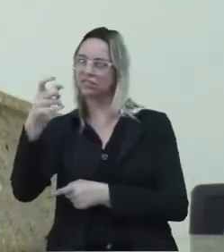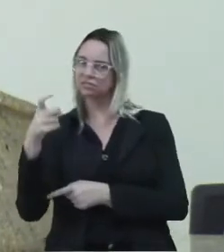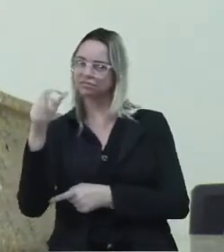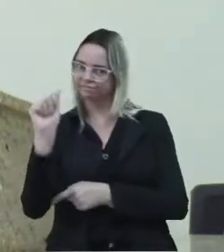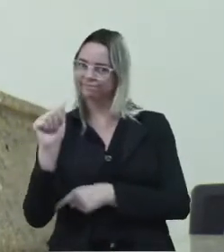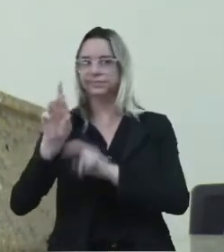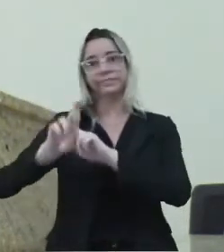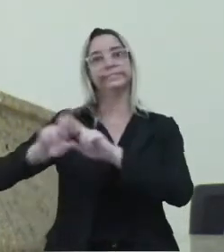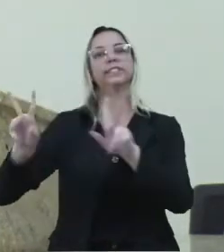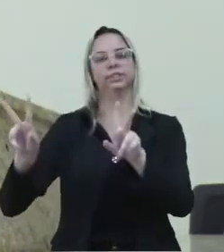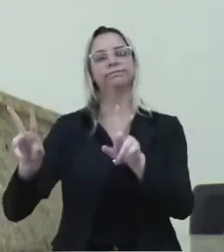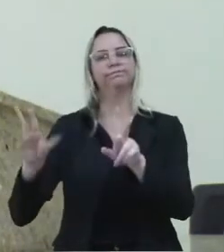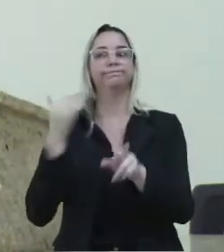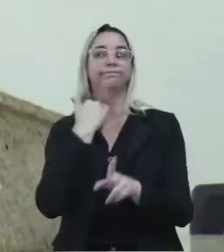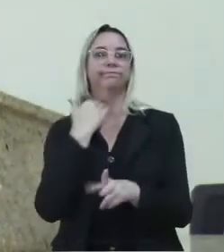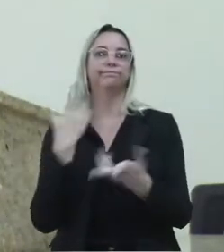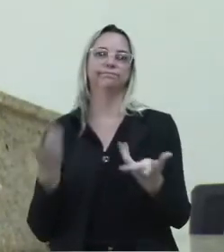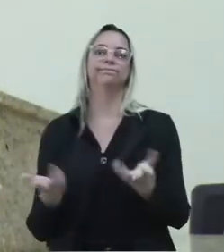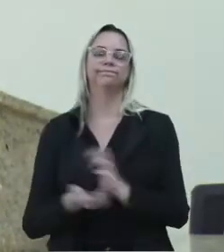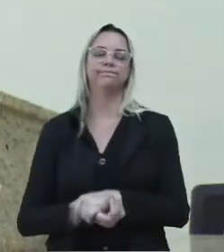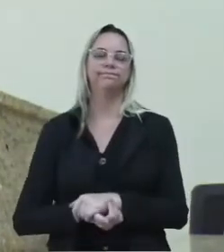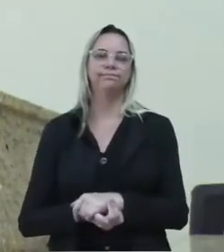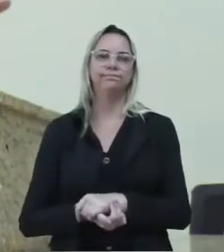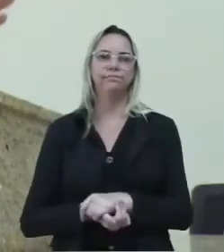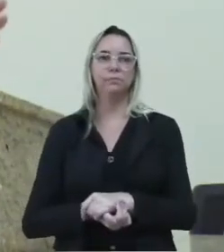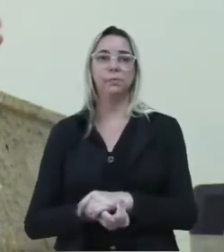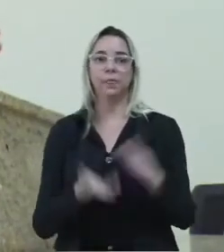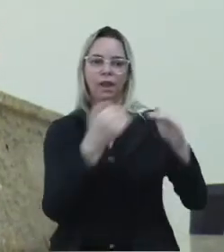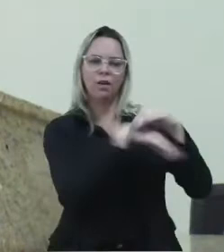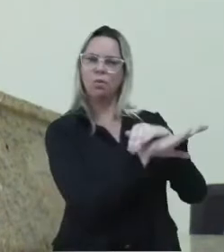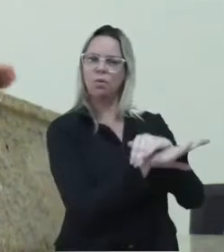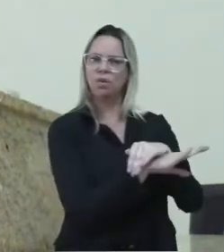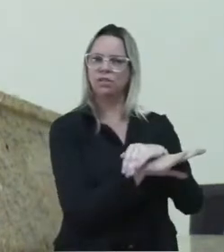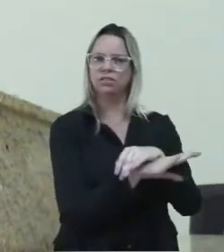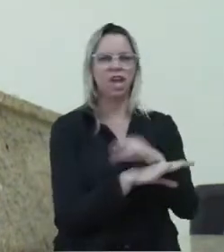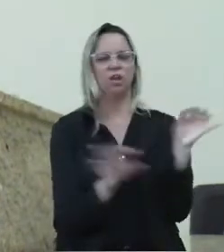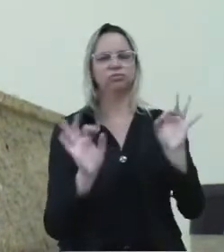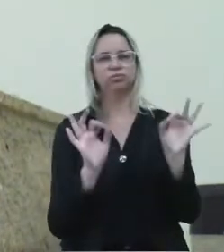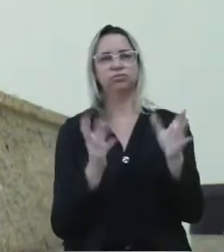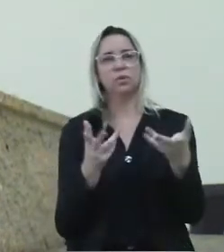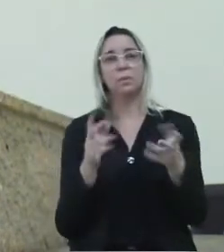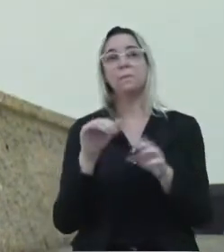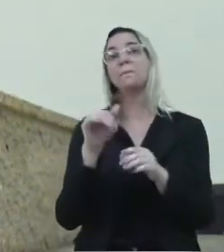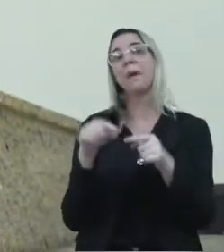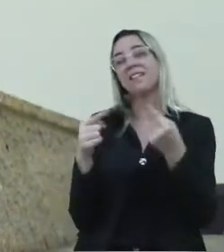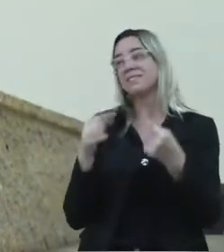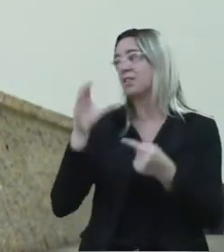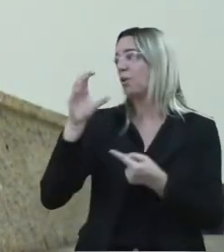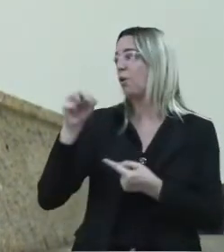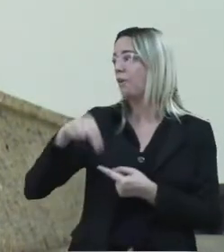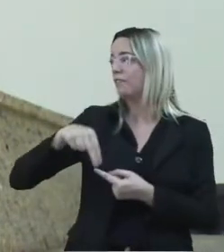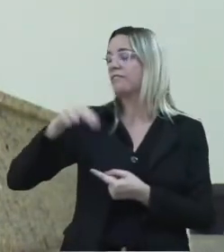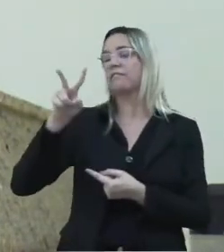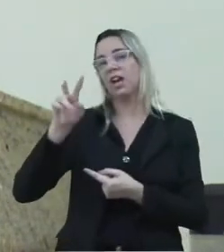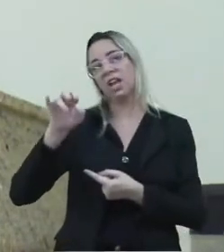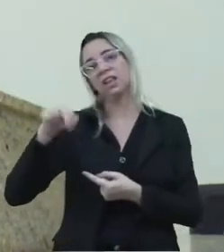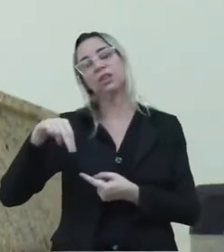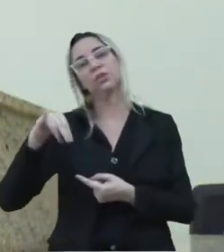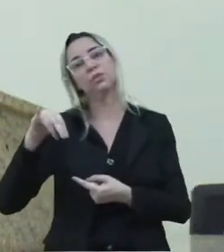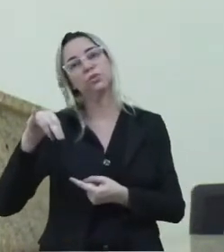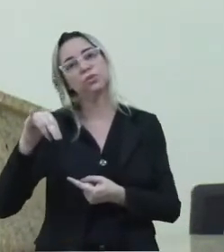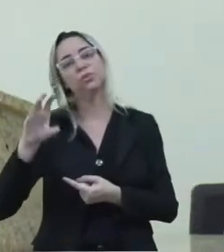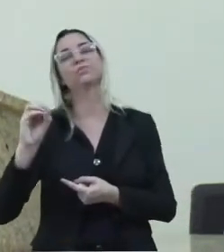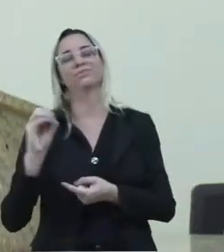nunca diga que vem à tribuna que a prefeita deixou dinheiro em caixa, não deixou nada em caixa para a administração trabalhar, porque o